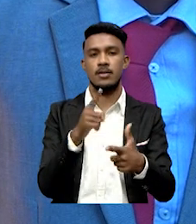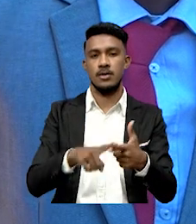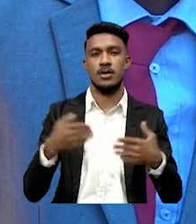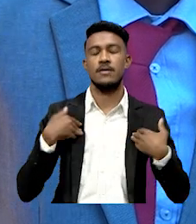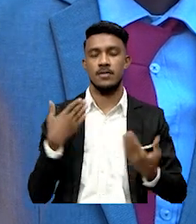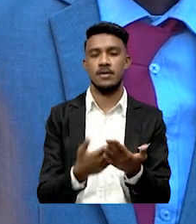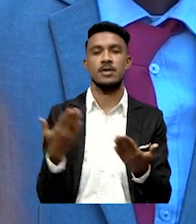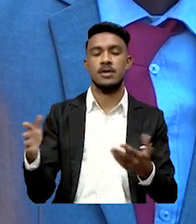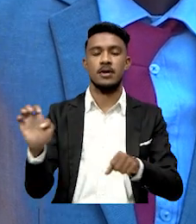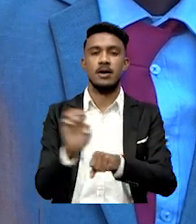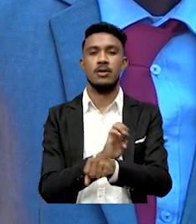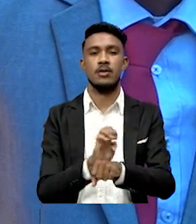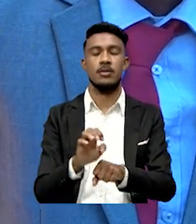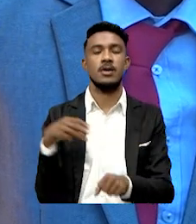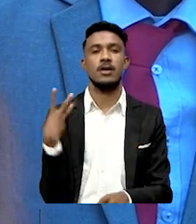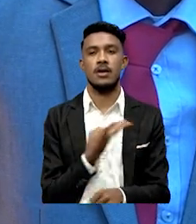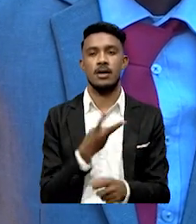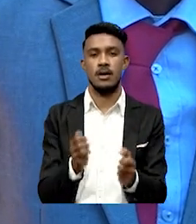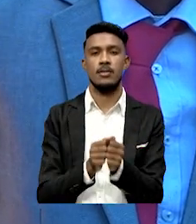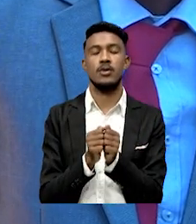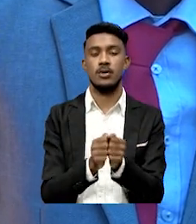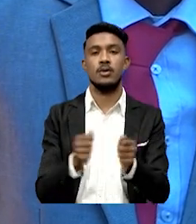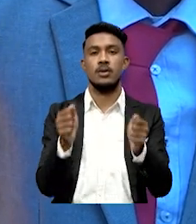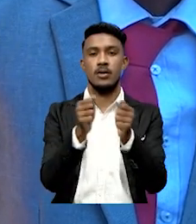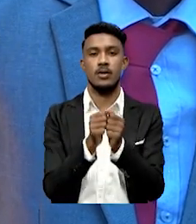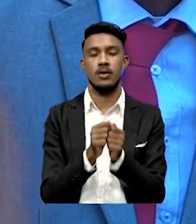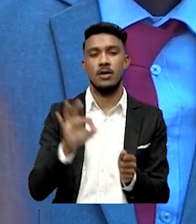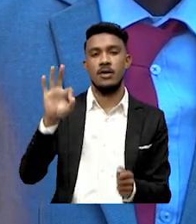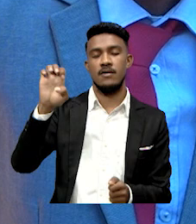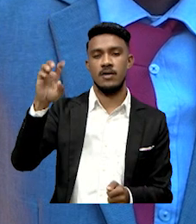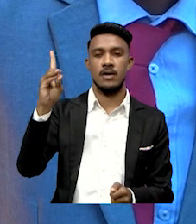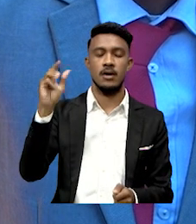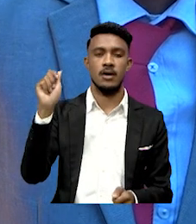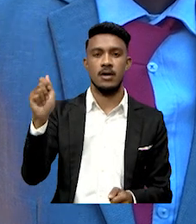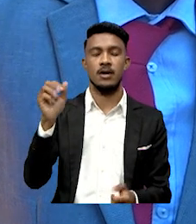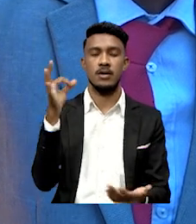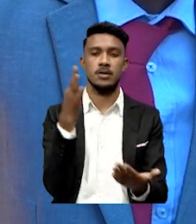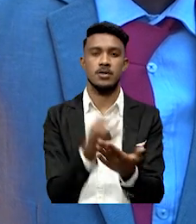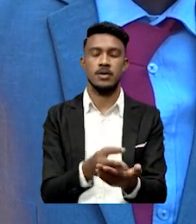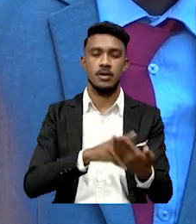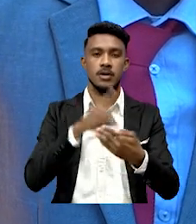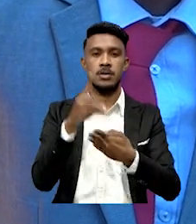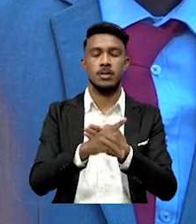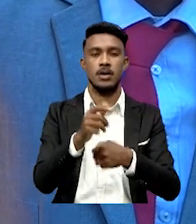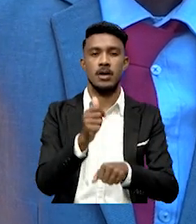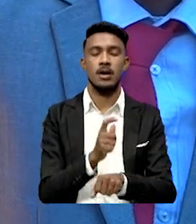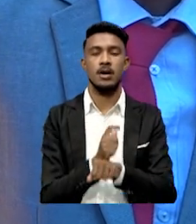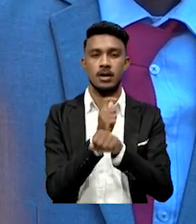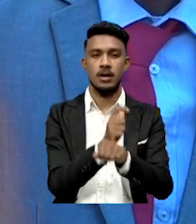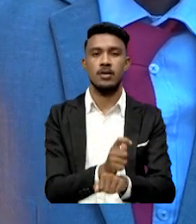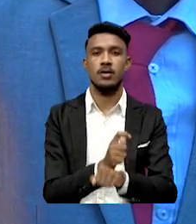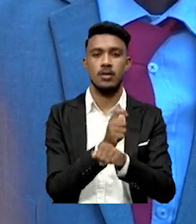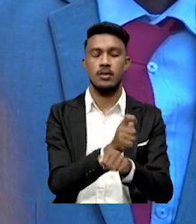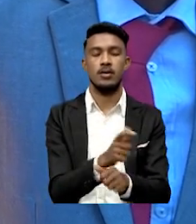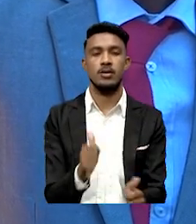infraestrutura e economia e tal. Há muito que FEDA, Fundo Especial para o Desenvolvimento da Turquia, ele foi o primeiro